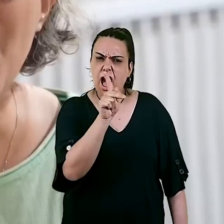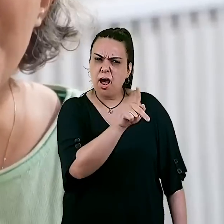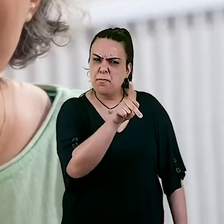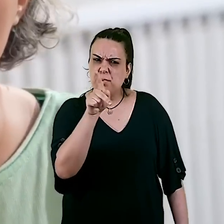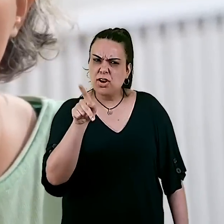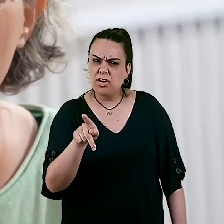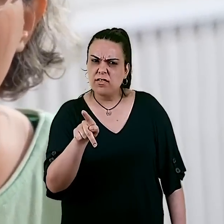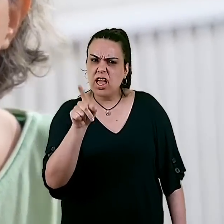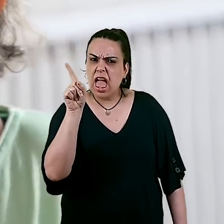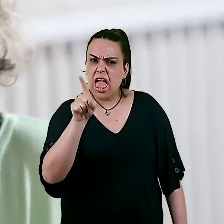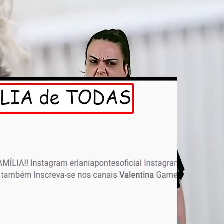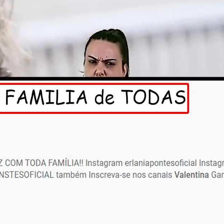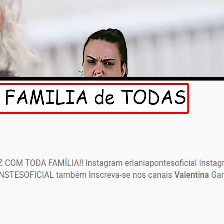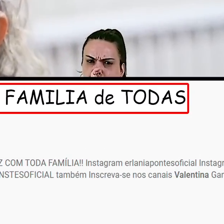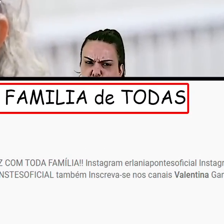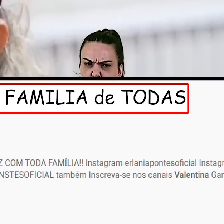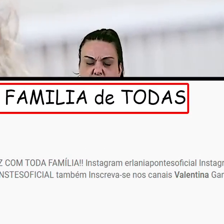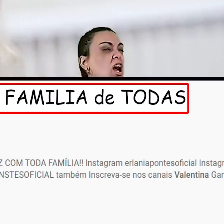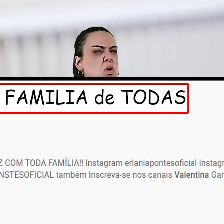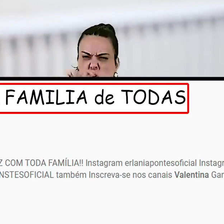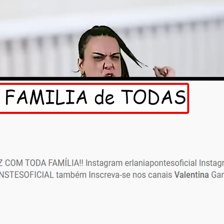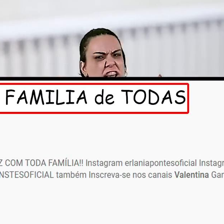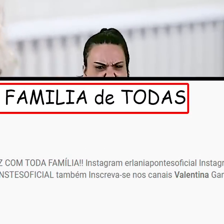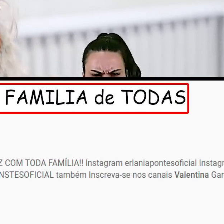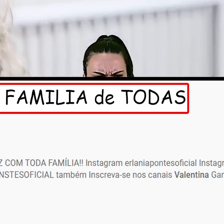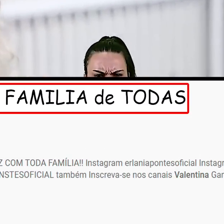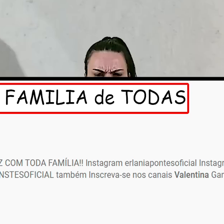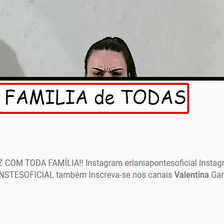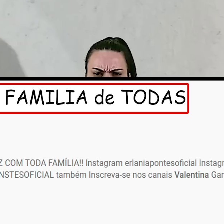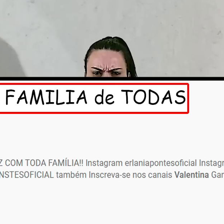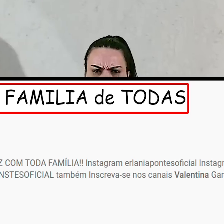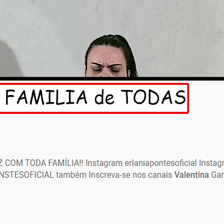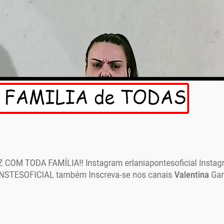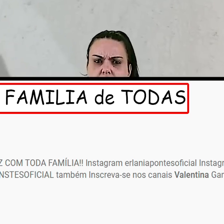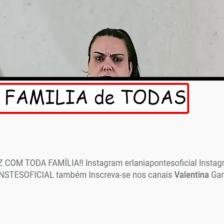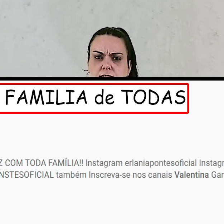A professora é uma bruxa? O quê?